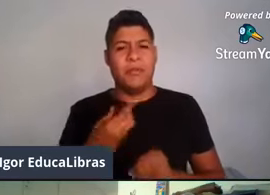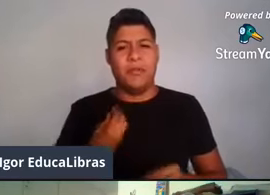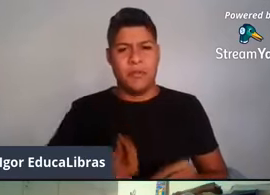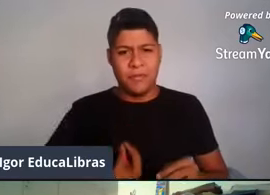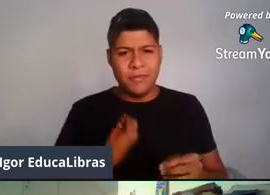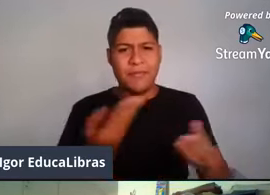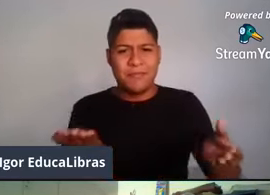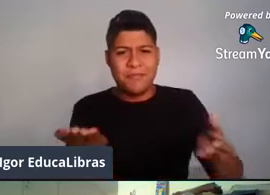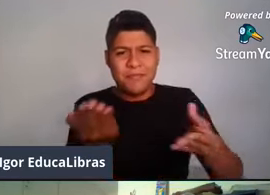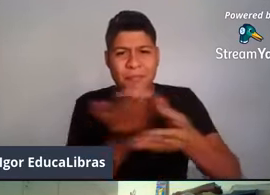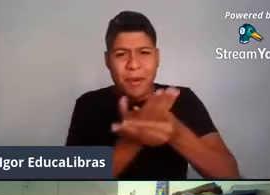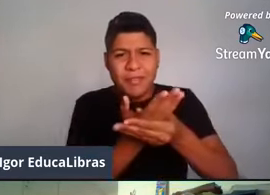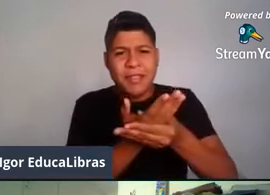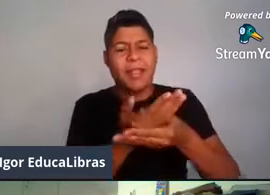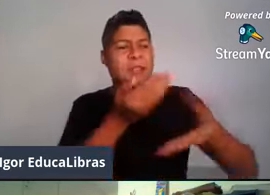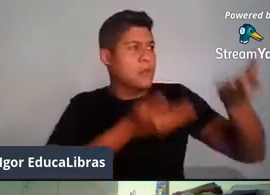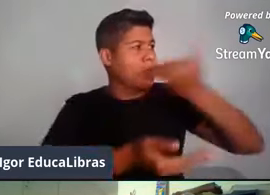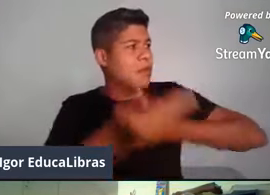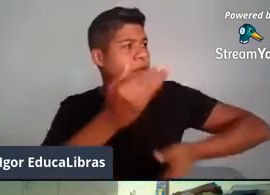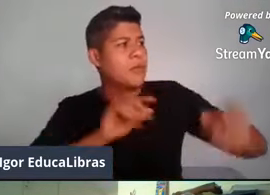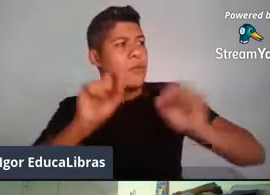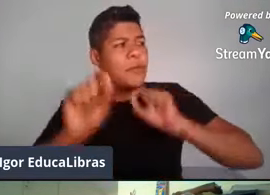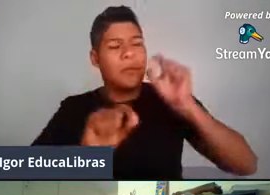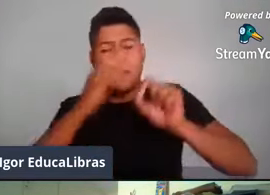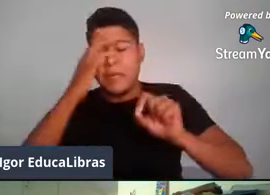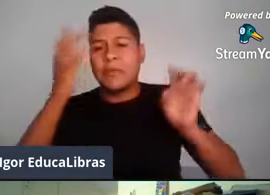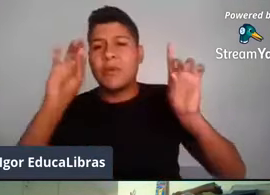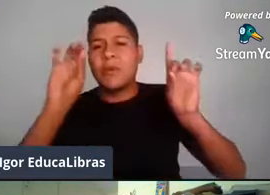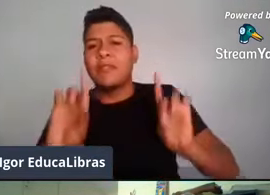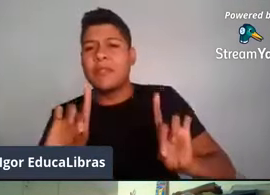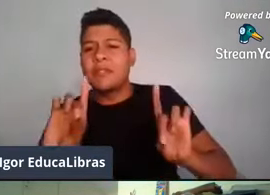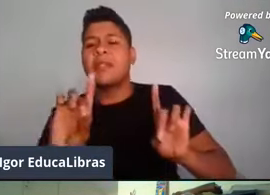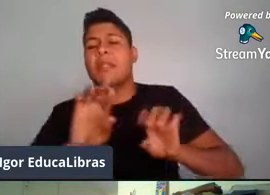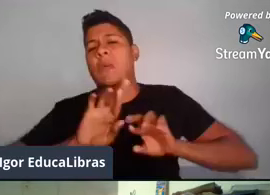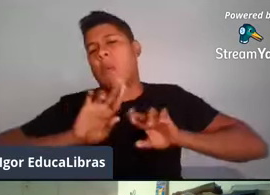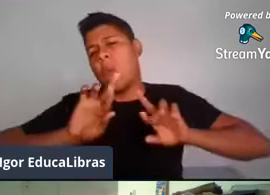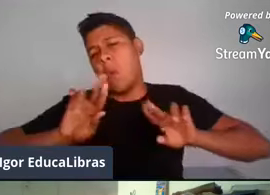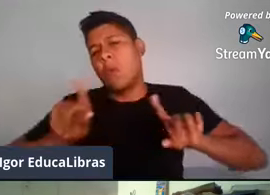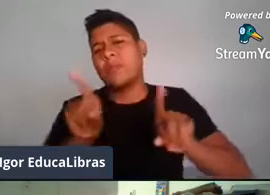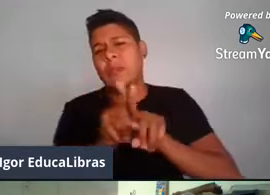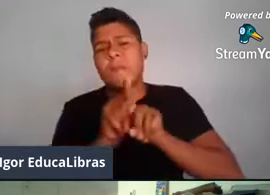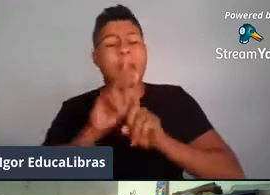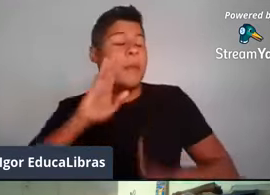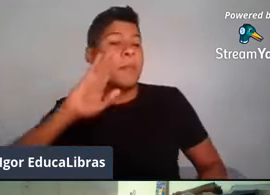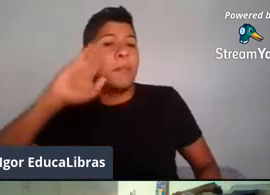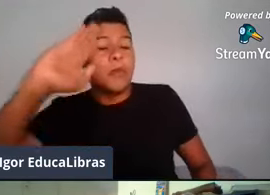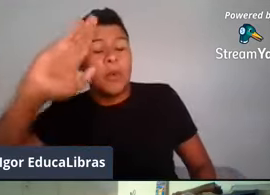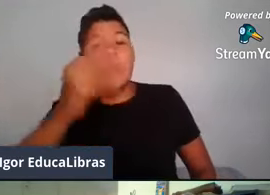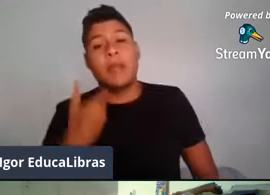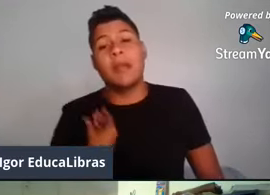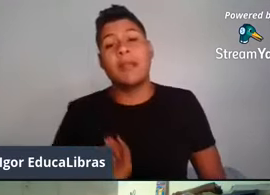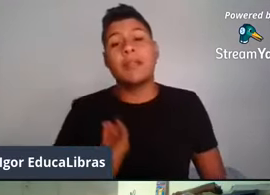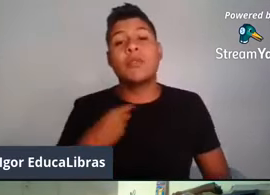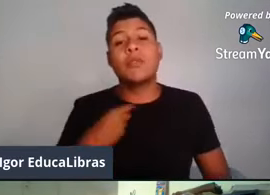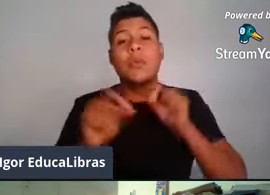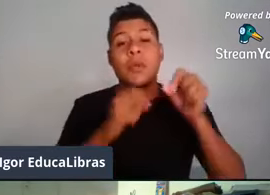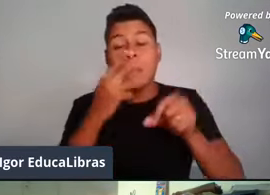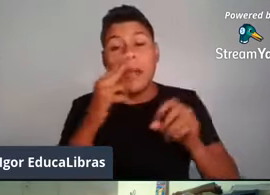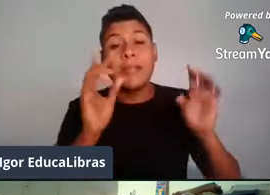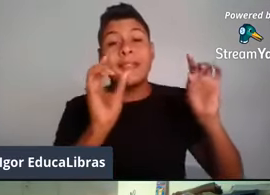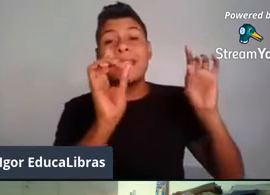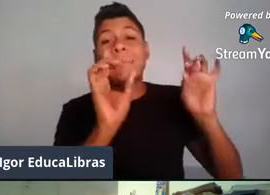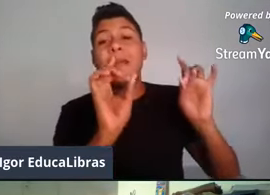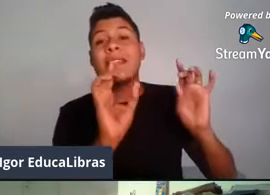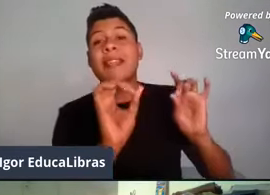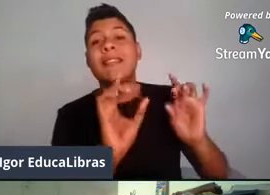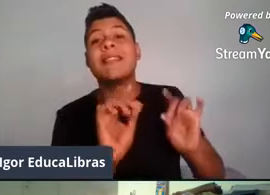processos relacionados à questão da pessoa com deficiência, além de outros, né? Mas dá prioridade para isso, porque eu acabei me especializando